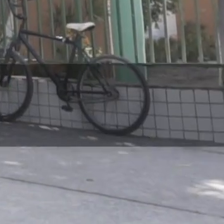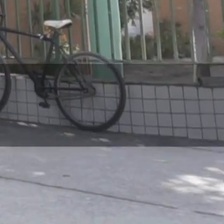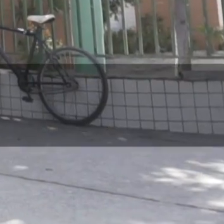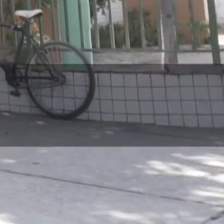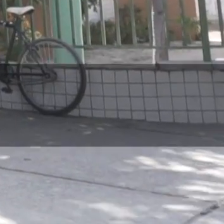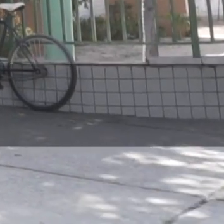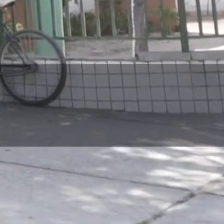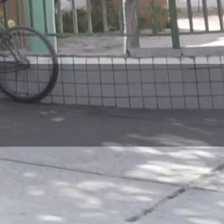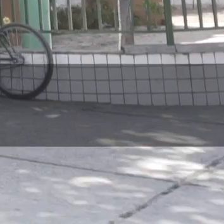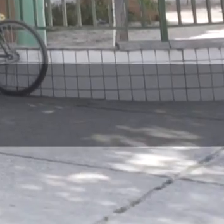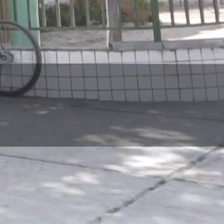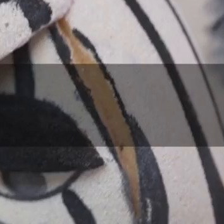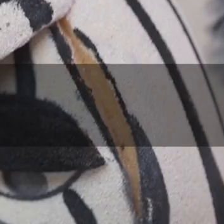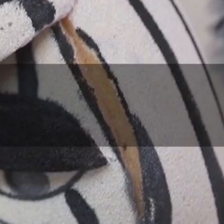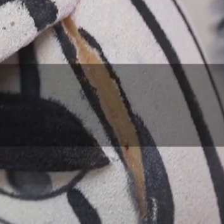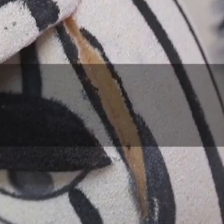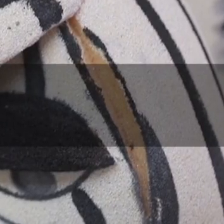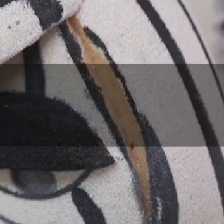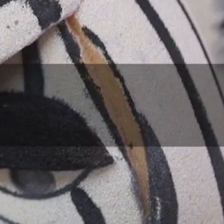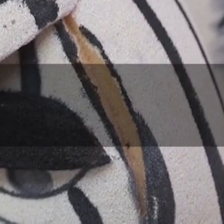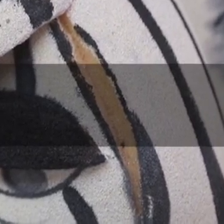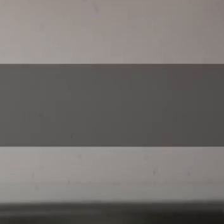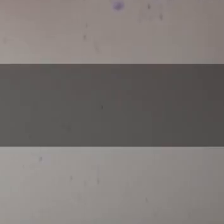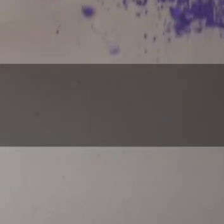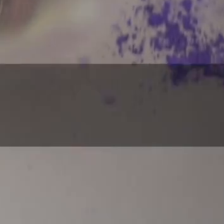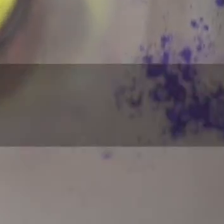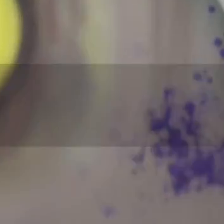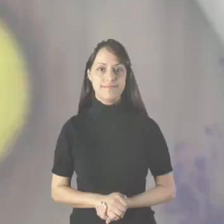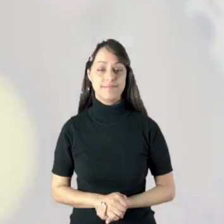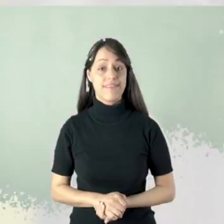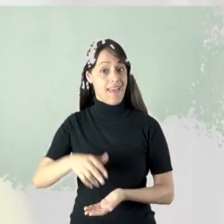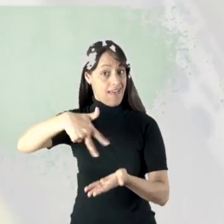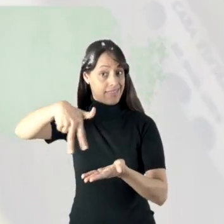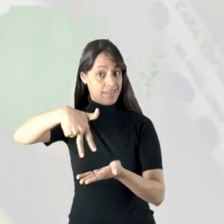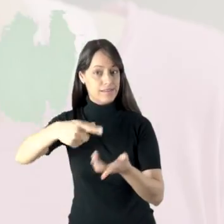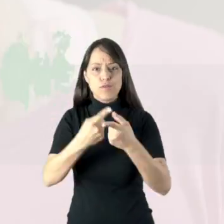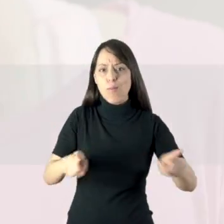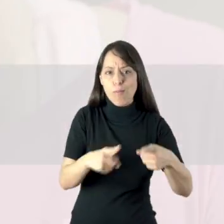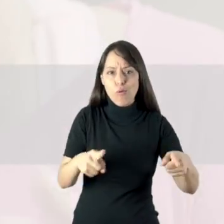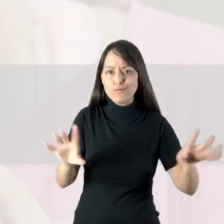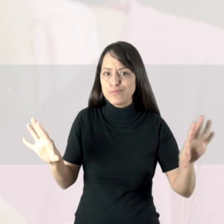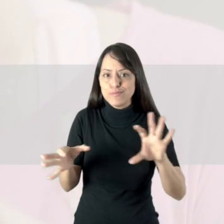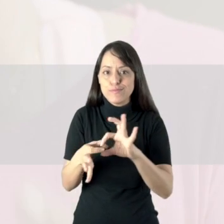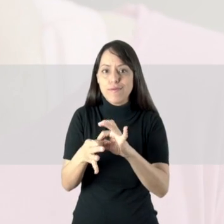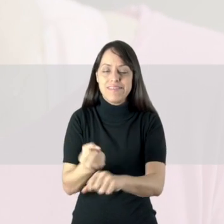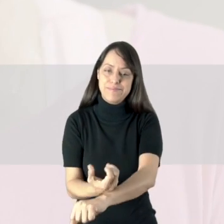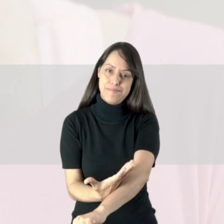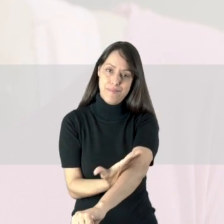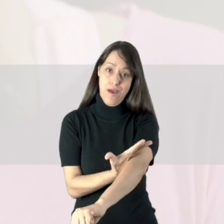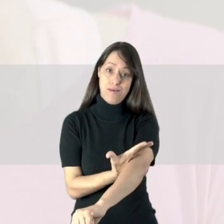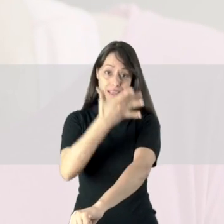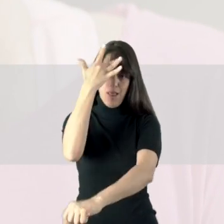Escola Haroldo Jorge Brown Vieira. Márcia Gurgel, professora de Educação Física. A dança, a música, tudo junto,